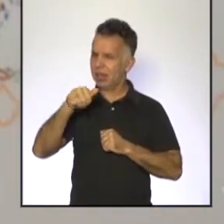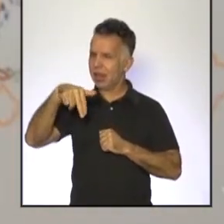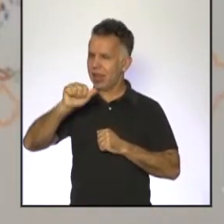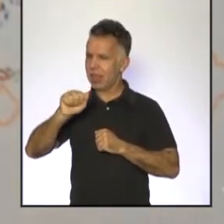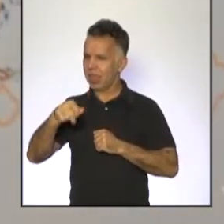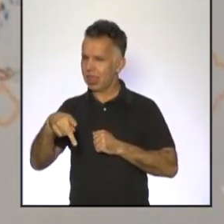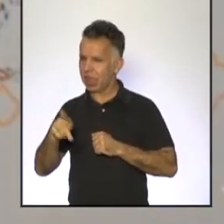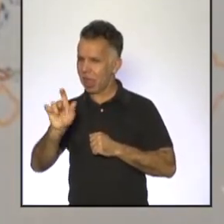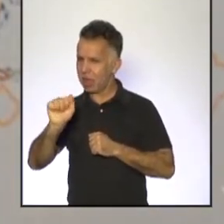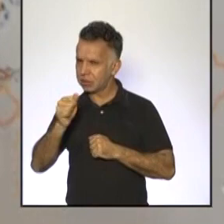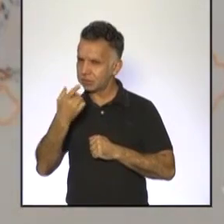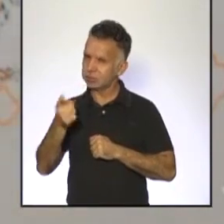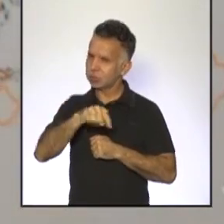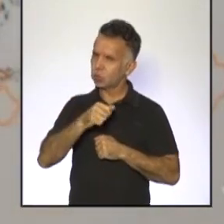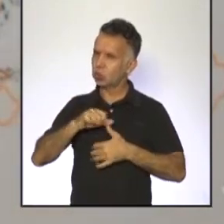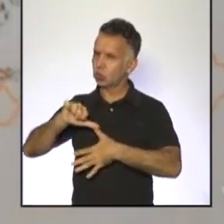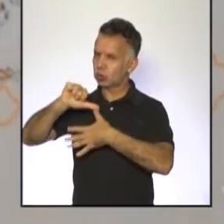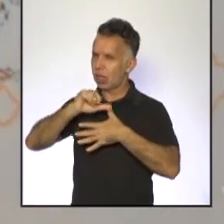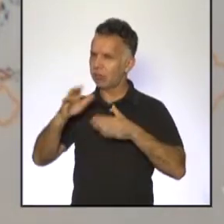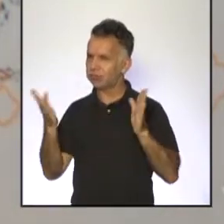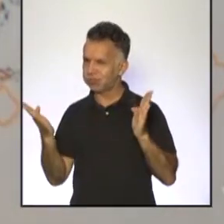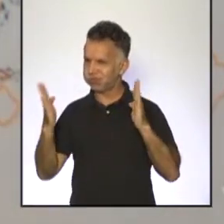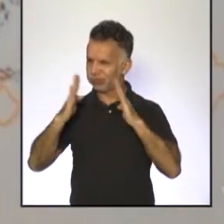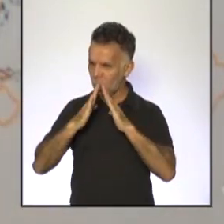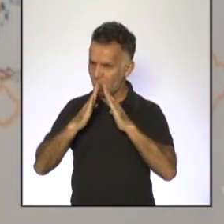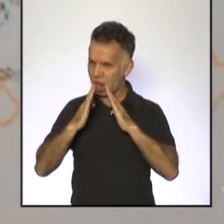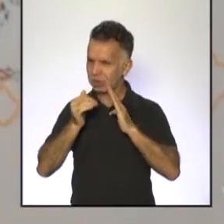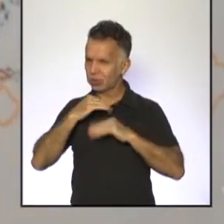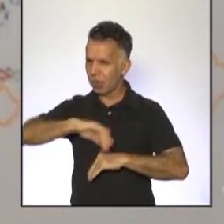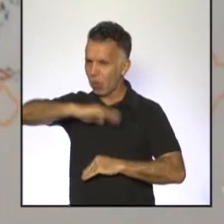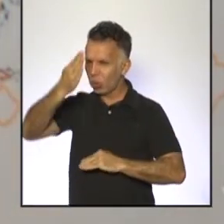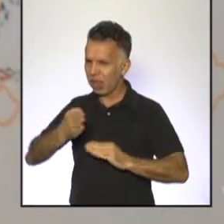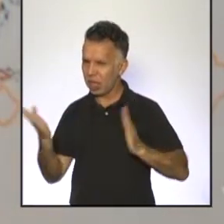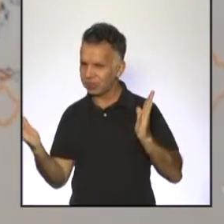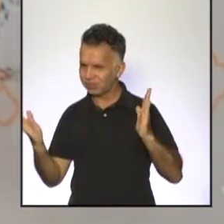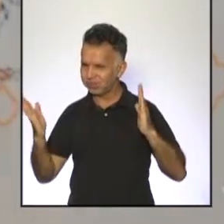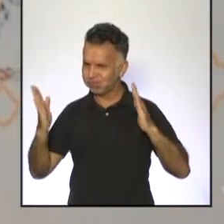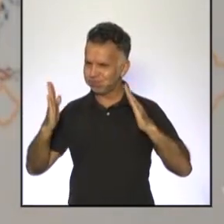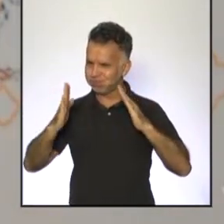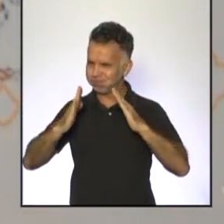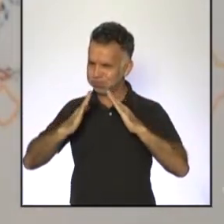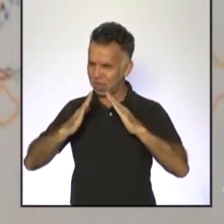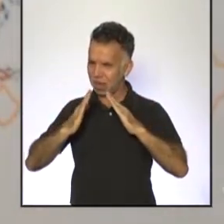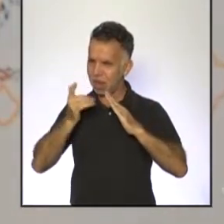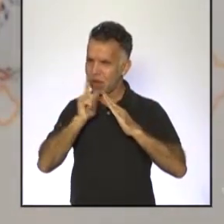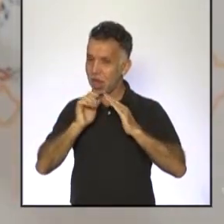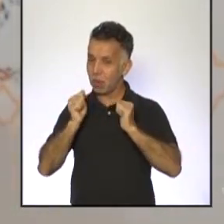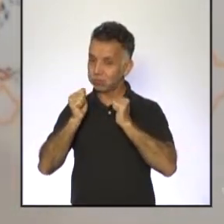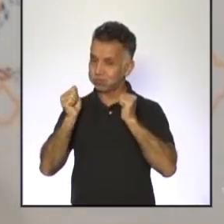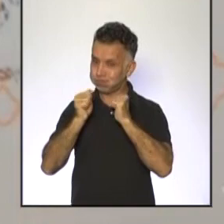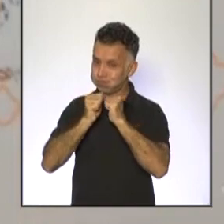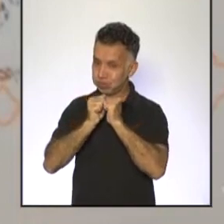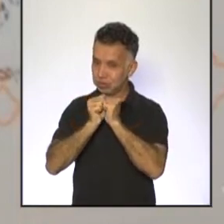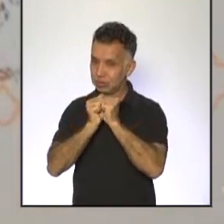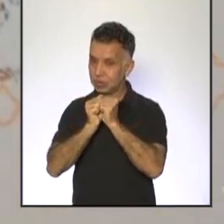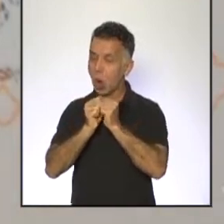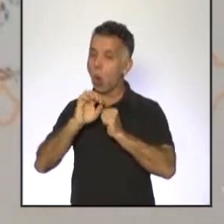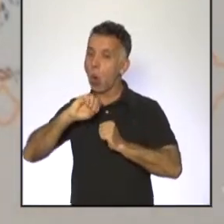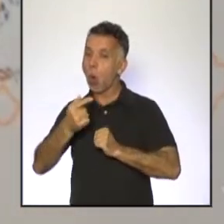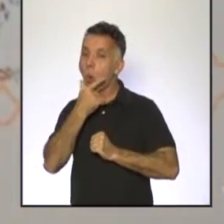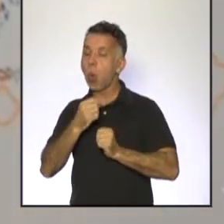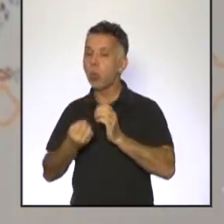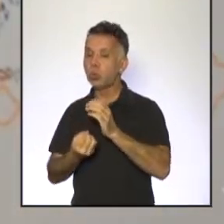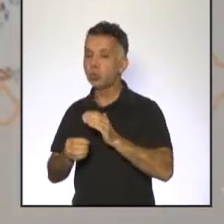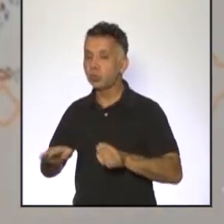Uma montanha pode ser formada por dobramento ou uma montanha pode ser formada por vulcanismo. Vulcão